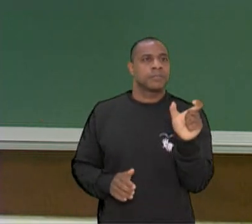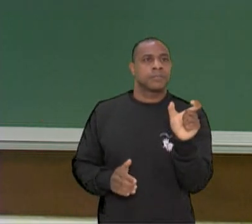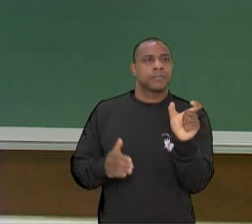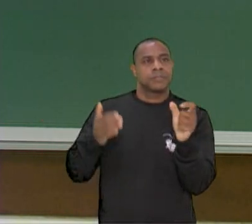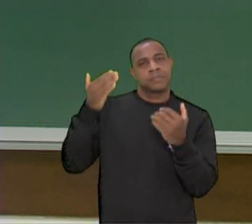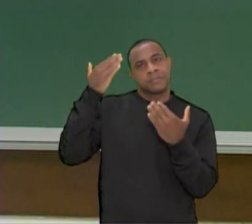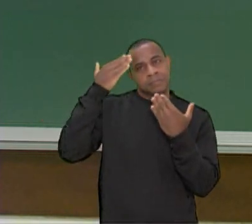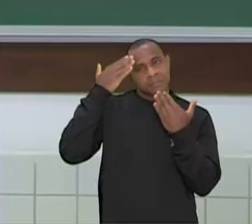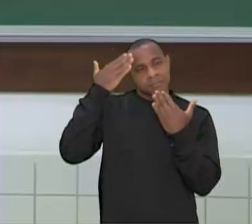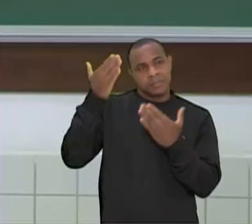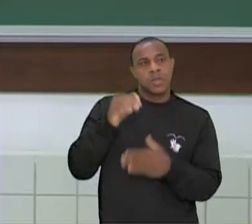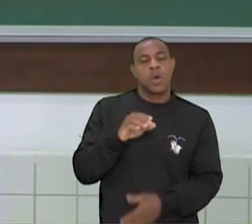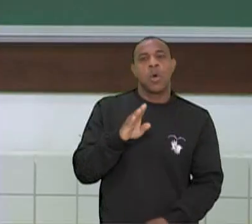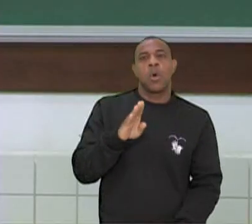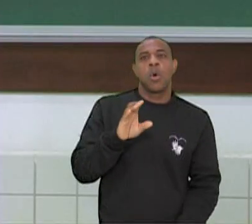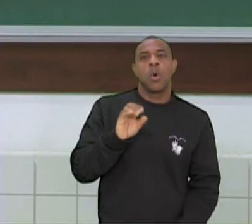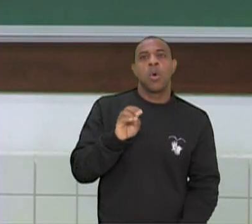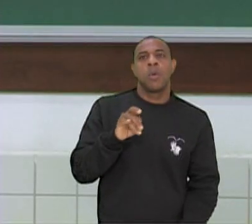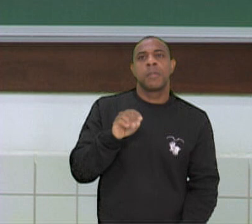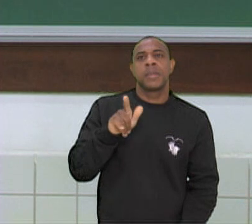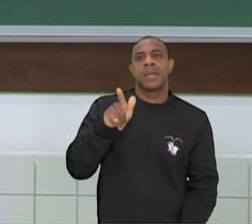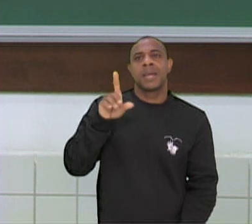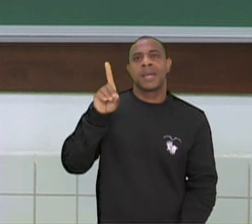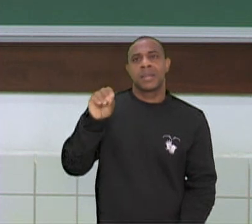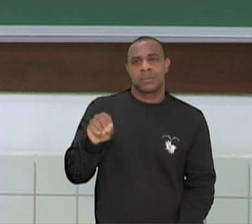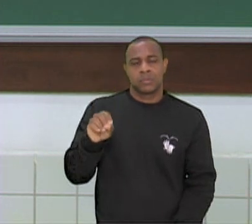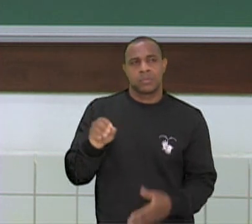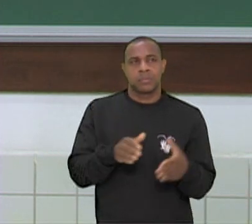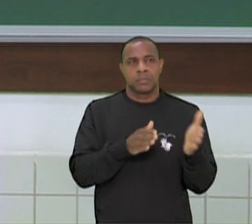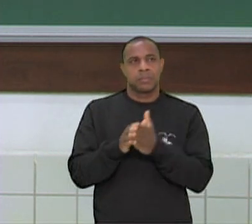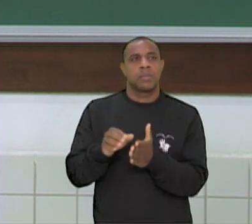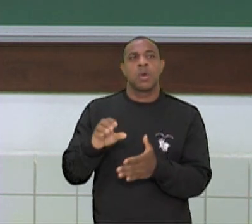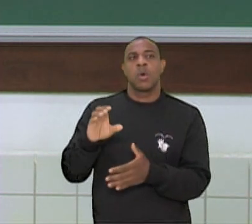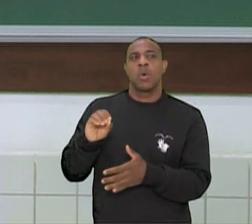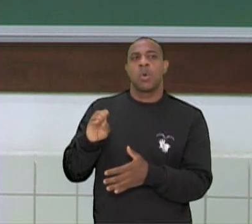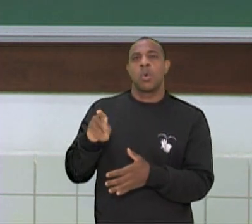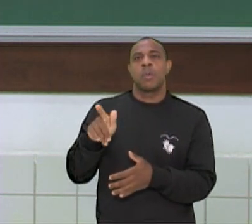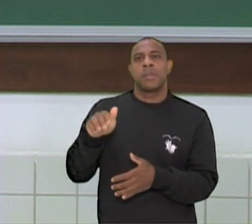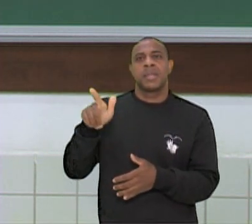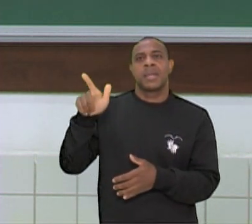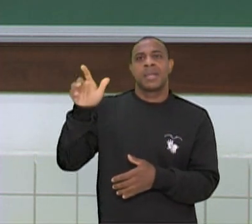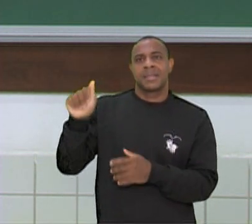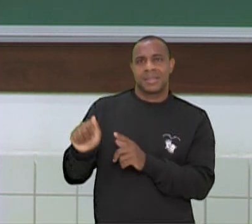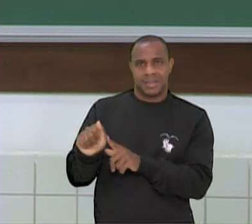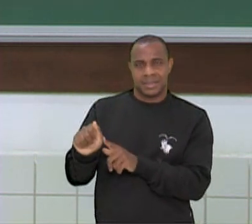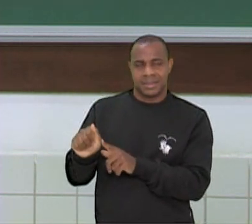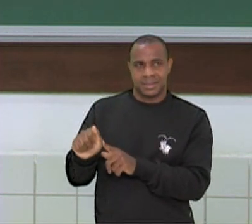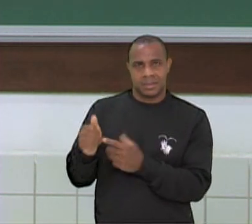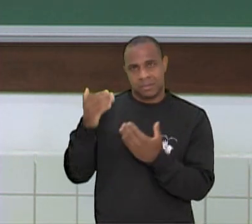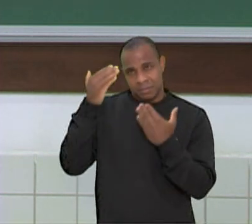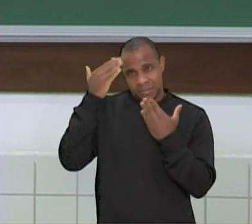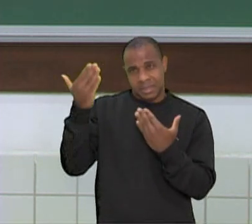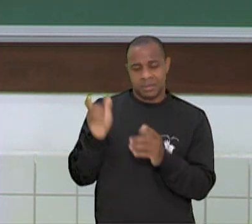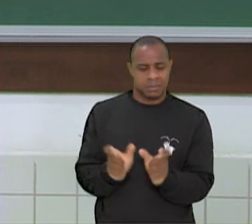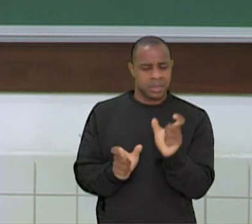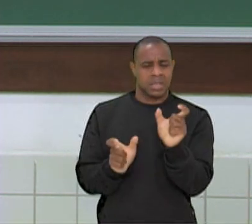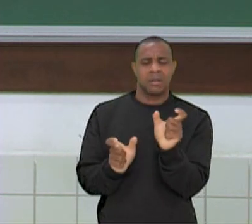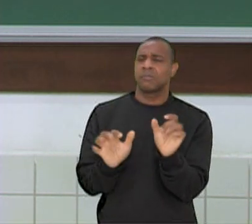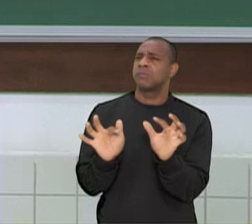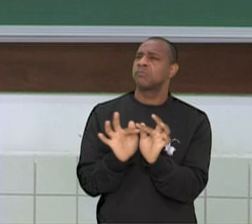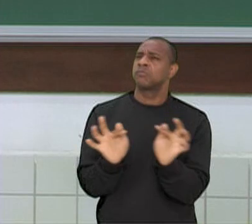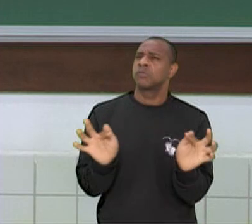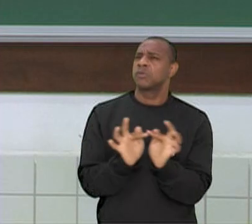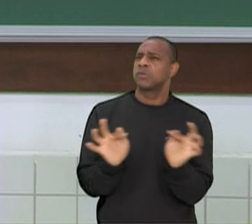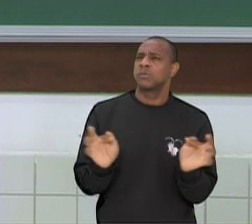e obrigada. Gente, isso aqui é muito sério. Eu tenho visto por aí pessoas confundindo uma palavra tão simples, um erro